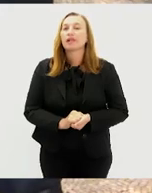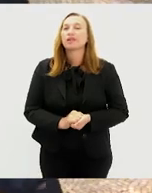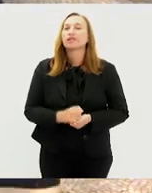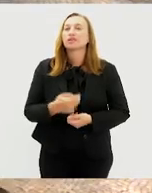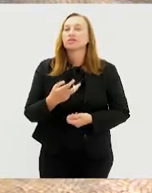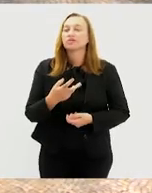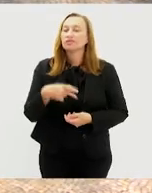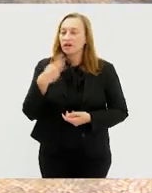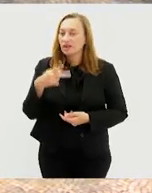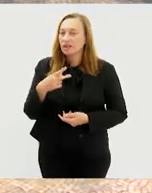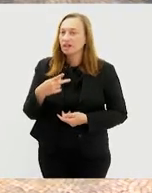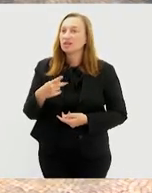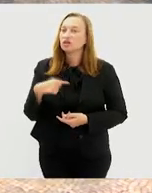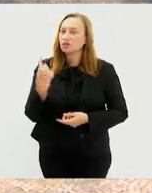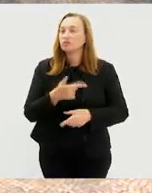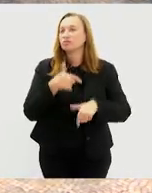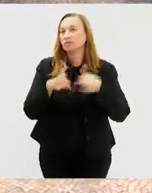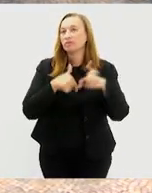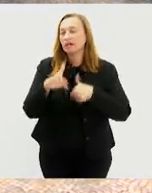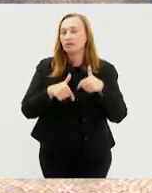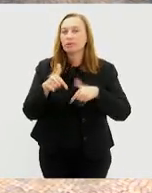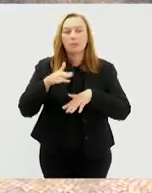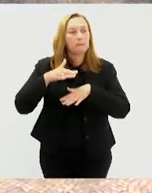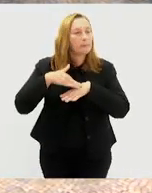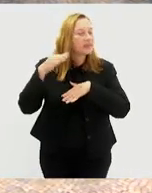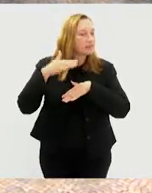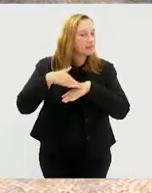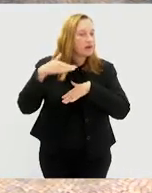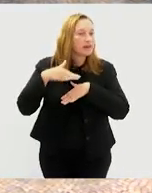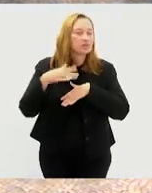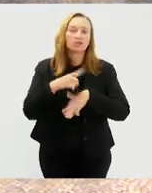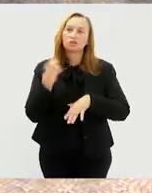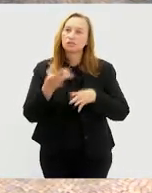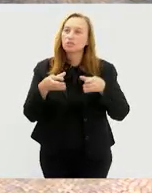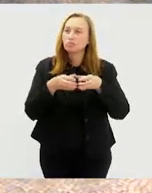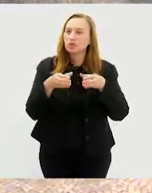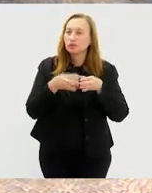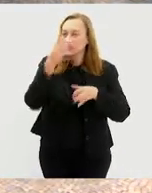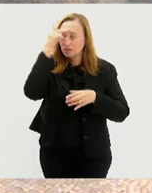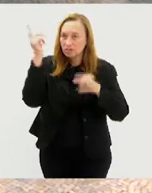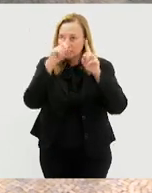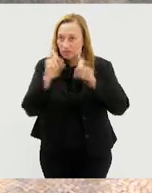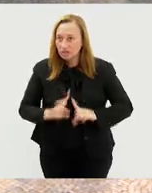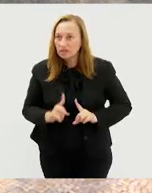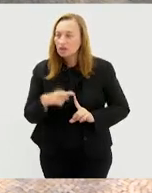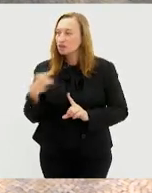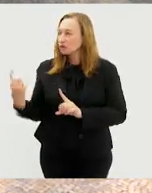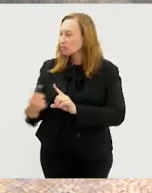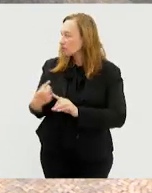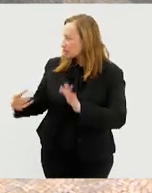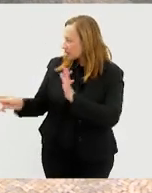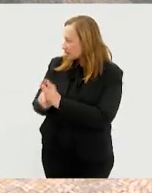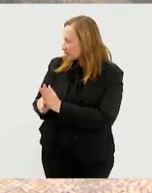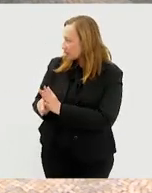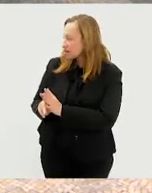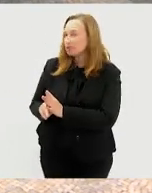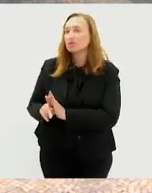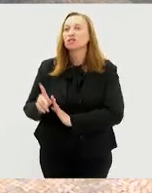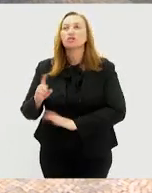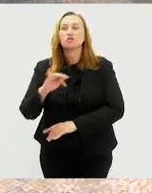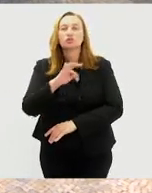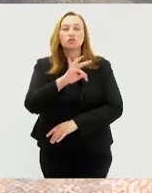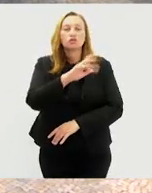é isto nós estamos trabalhando para cada vez mais enquanto Comissão da pessoa com deficiência que nós todos fazemos parte inclusive Aqui tá o Júlio que é